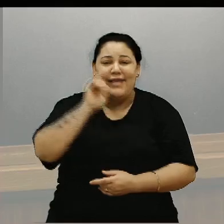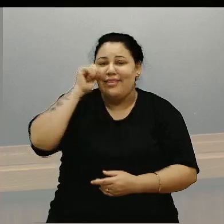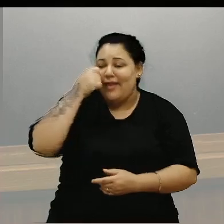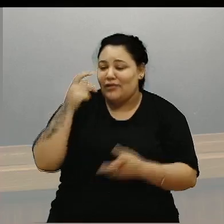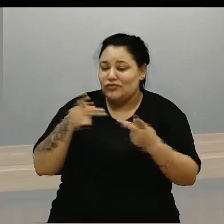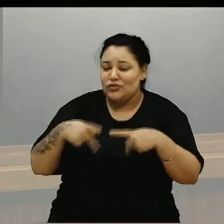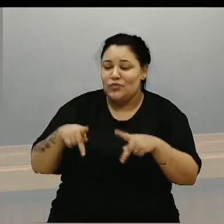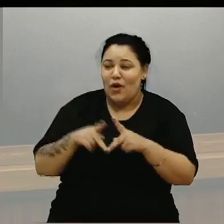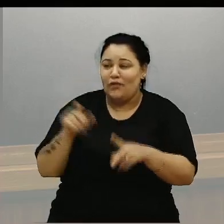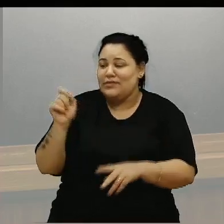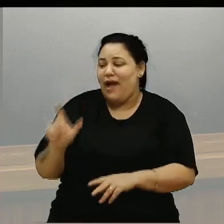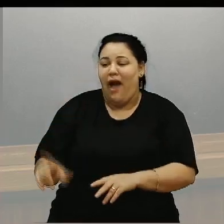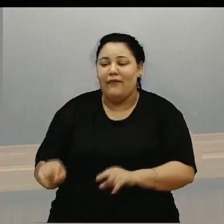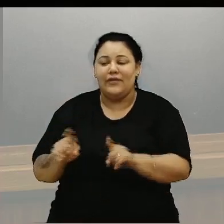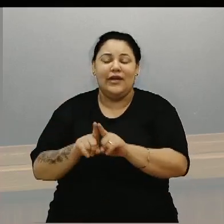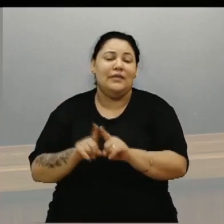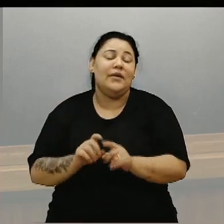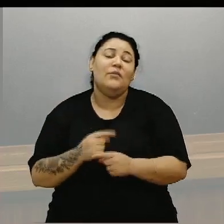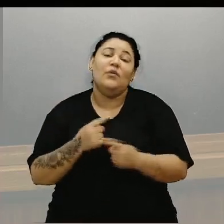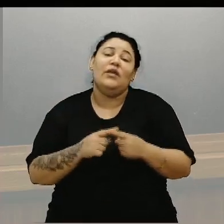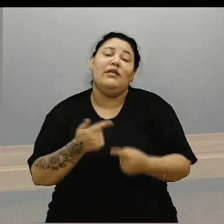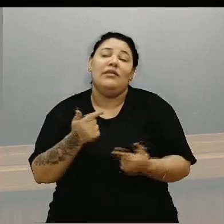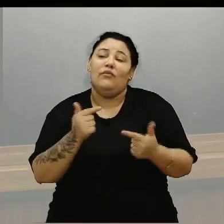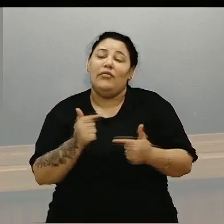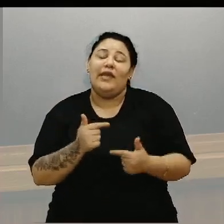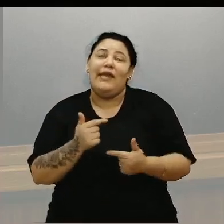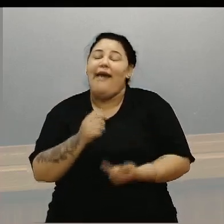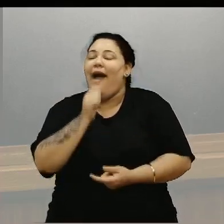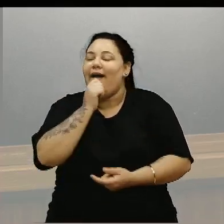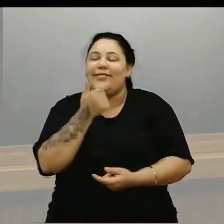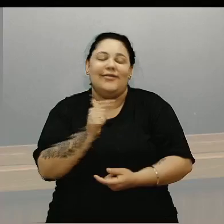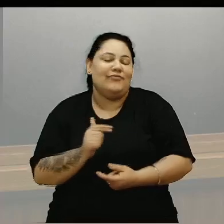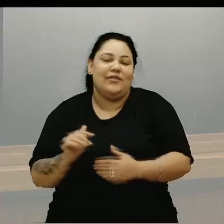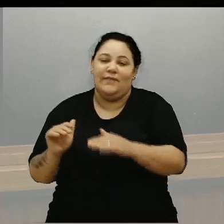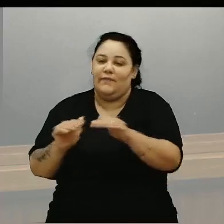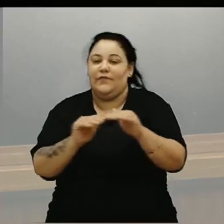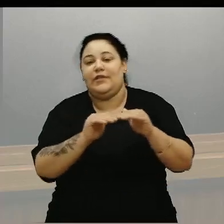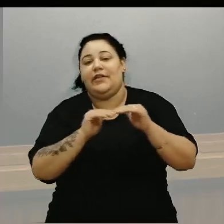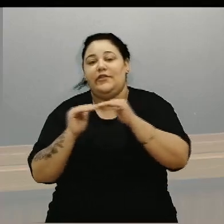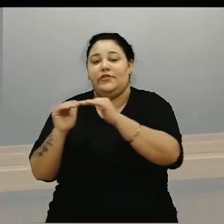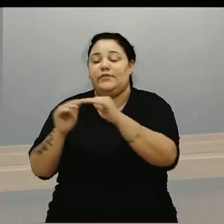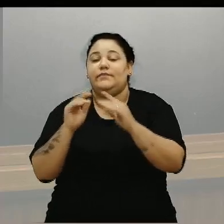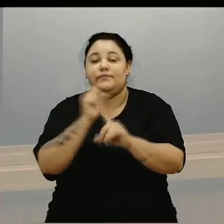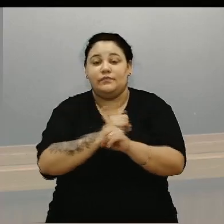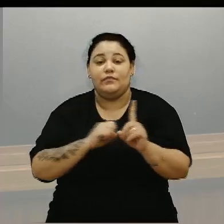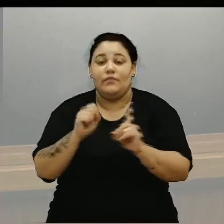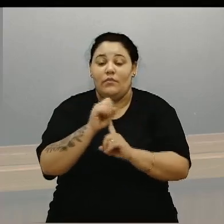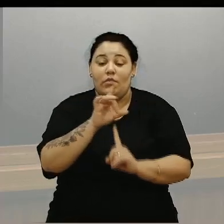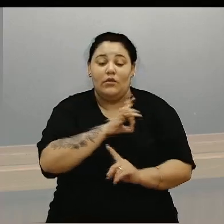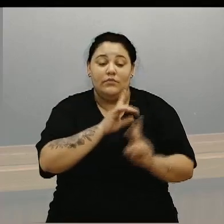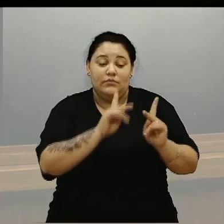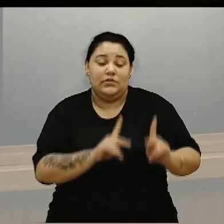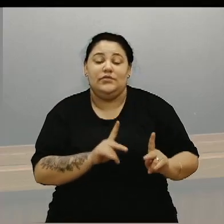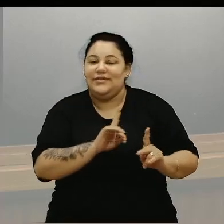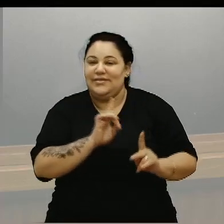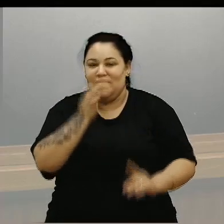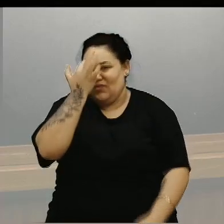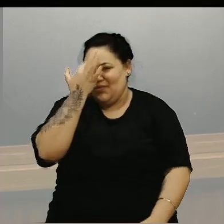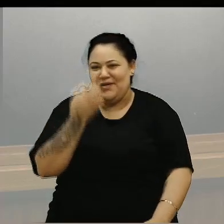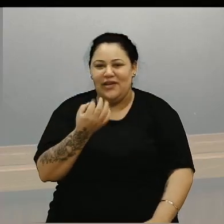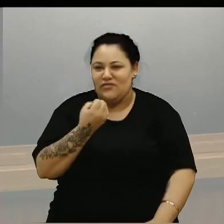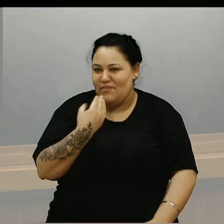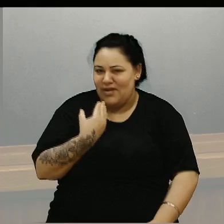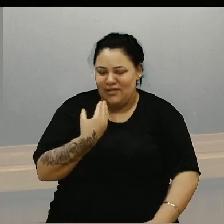originários, porque não existe ainda uma igualdade na nossa sociedade. Tem gente que não compreende muito